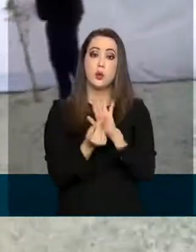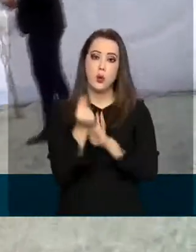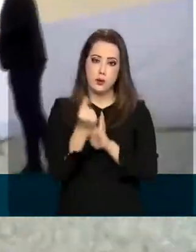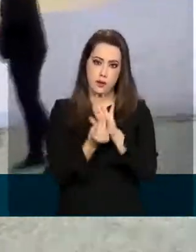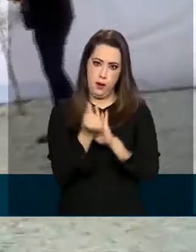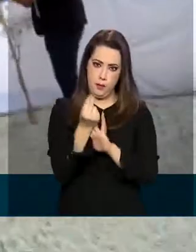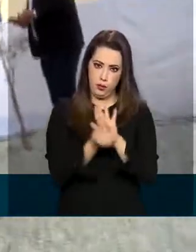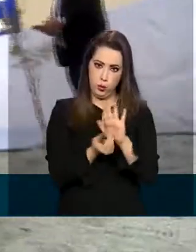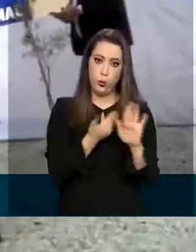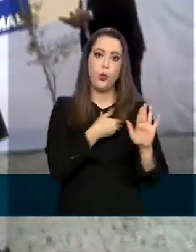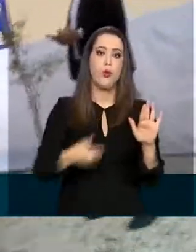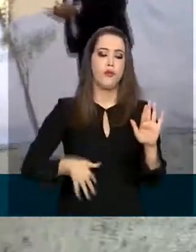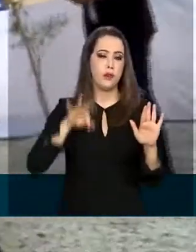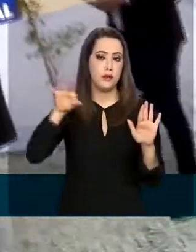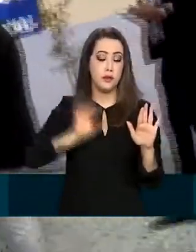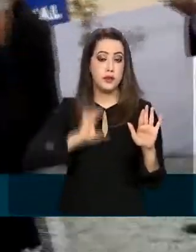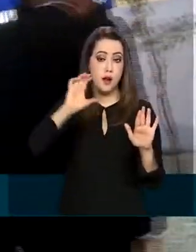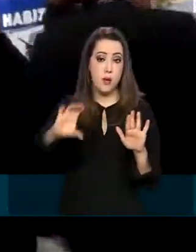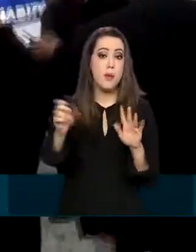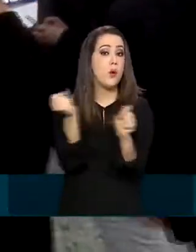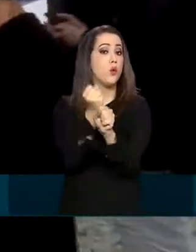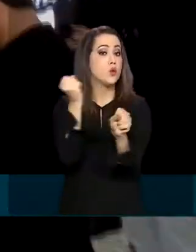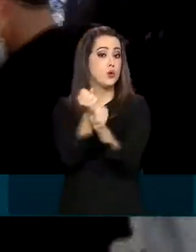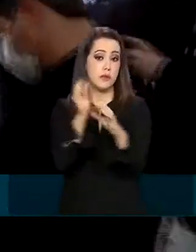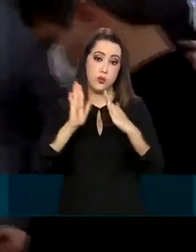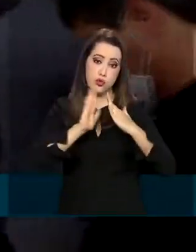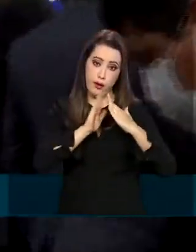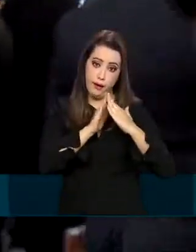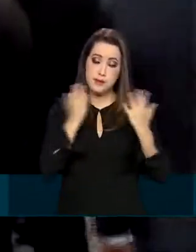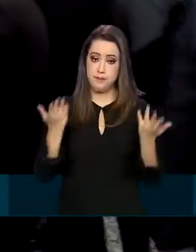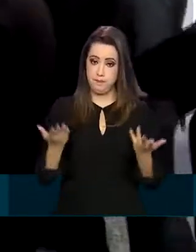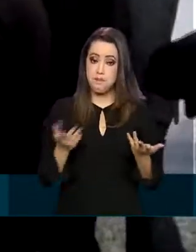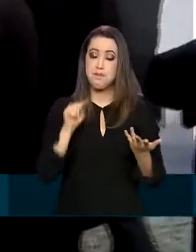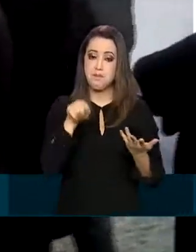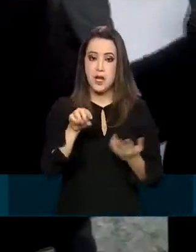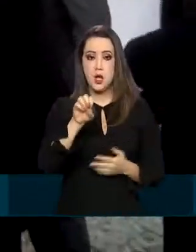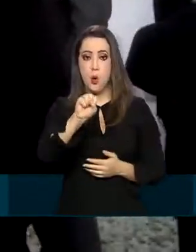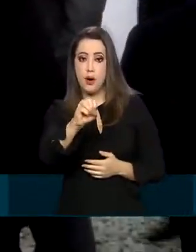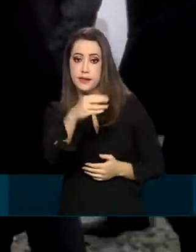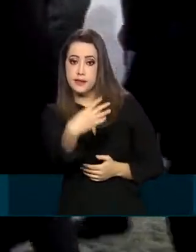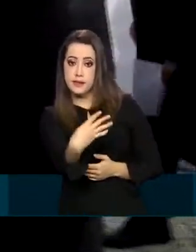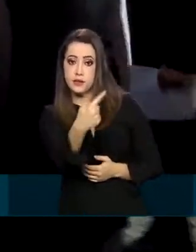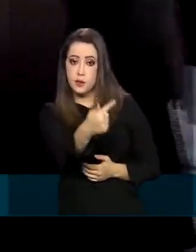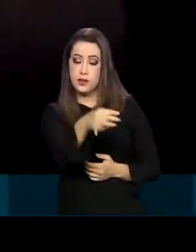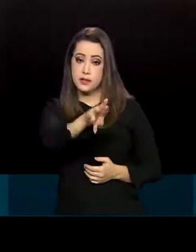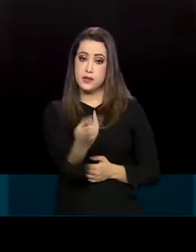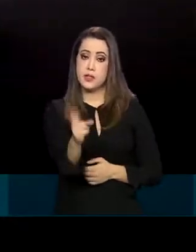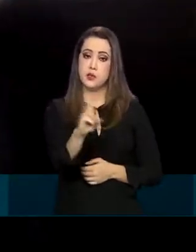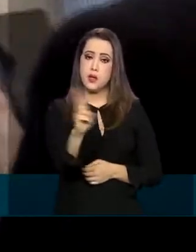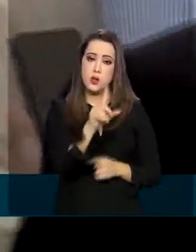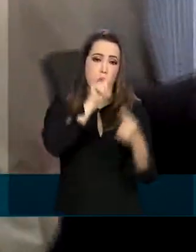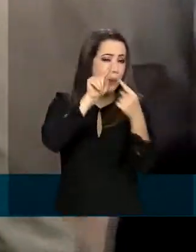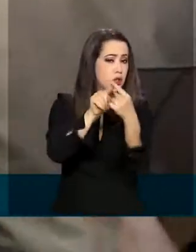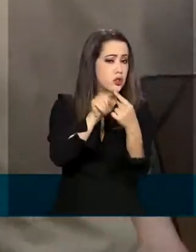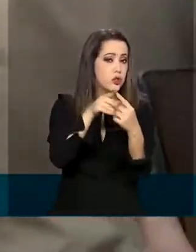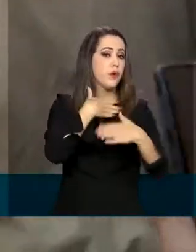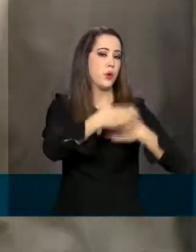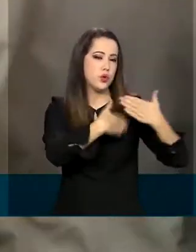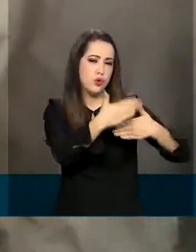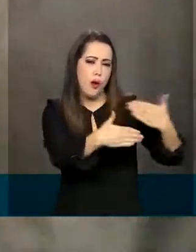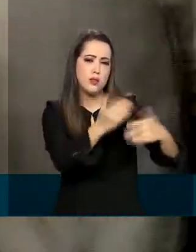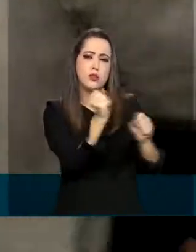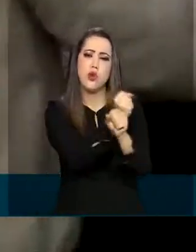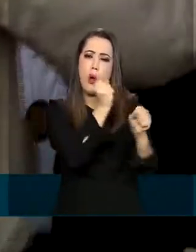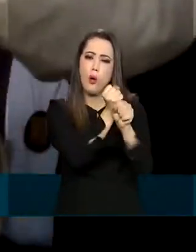da União no Programa de Habitação Popular. Do total, 847 milhões foram destinados à continuidade de cerca